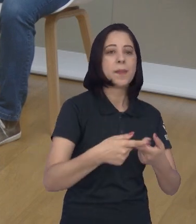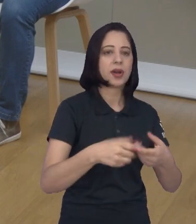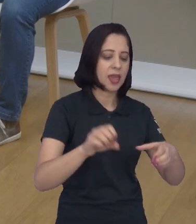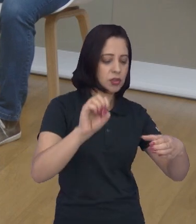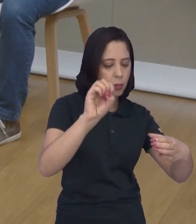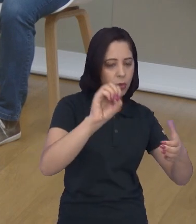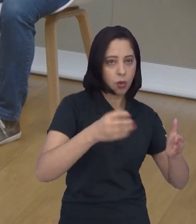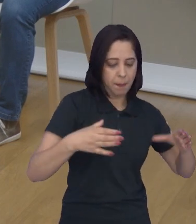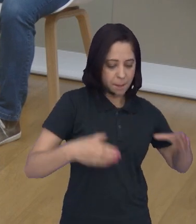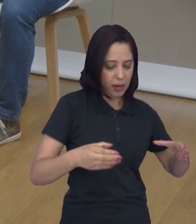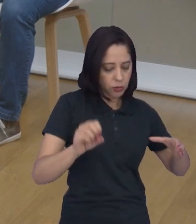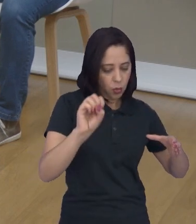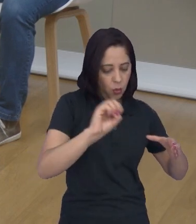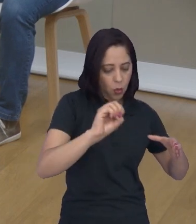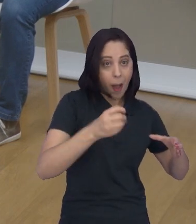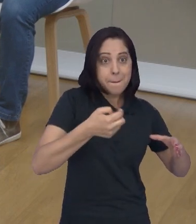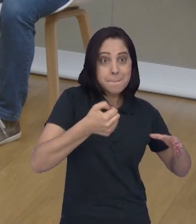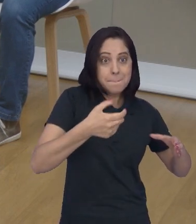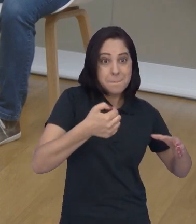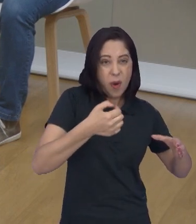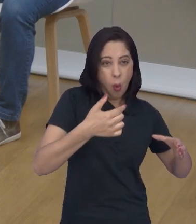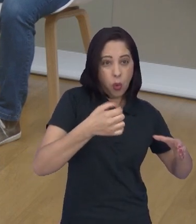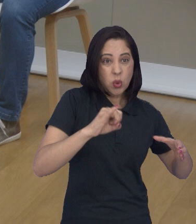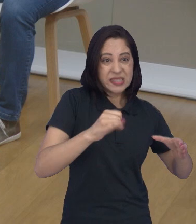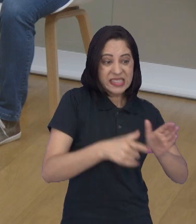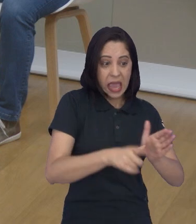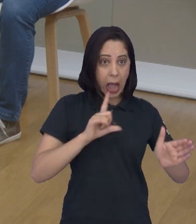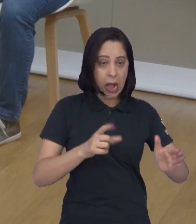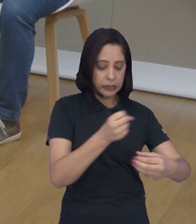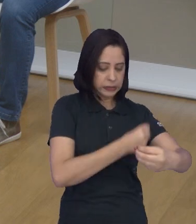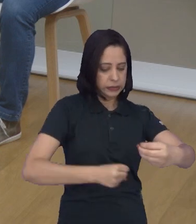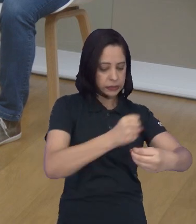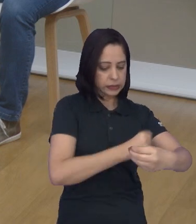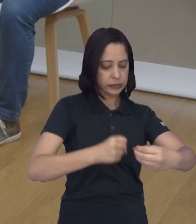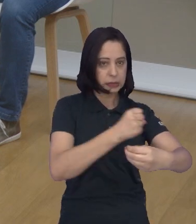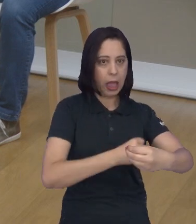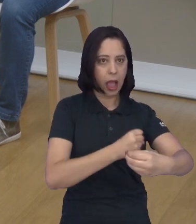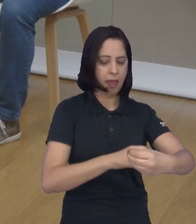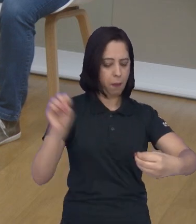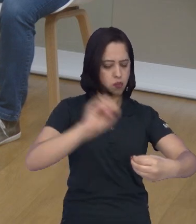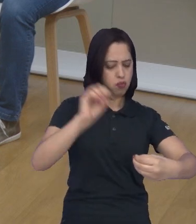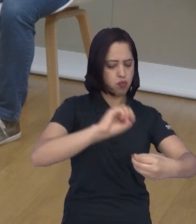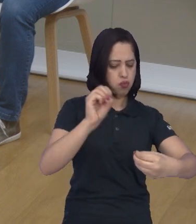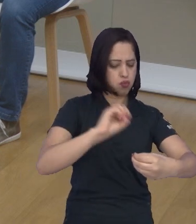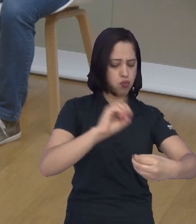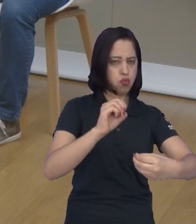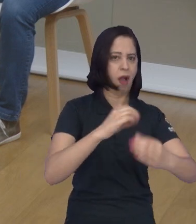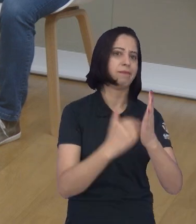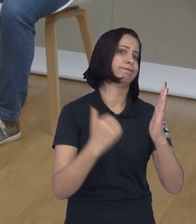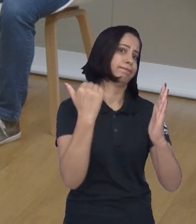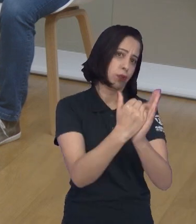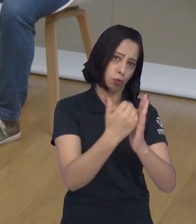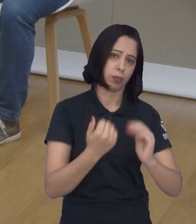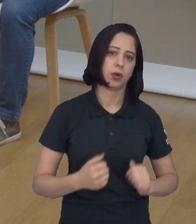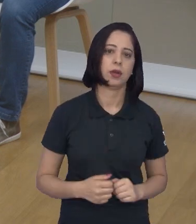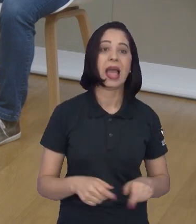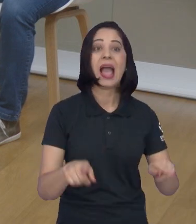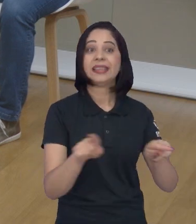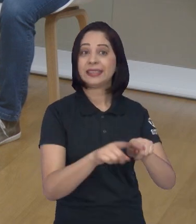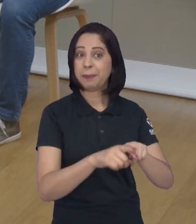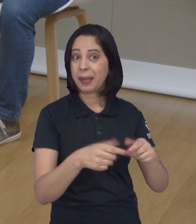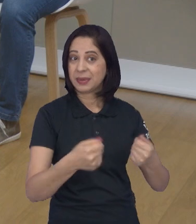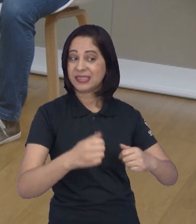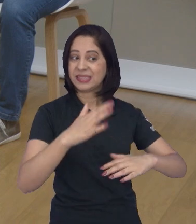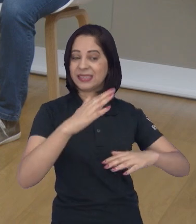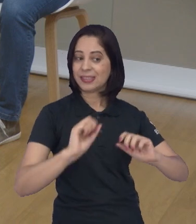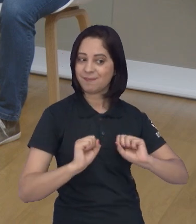né diferente da hora que está preparando o alimento muito bom mas a gente não pode deixar de lado também a gente não pode esquecer a prática de